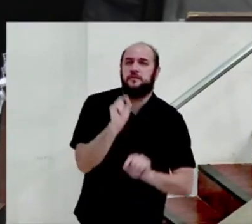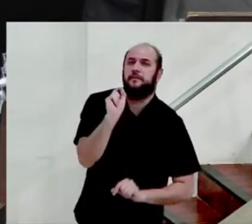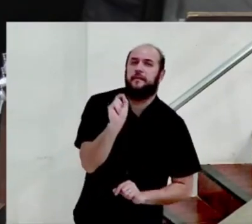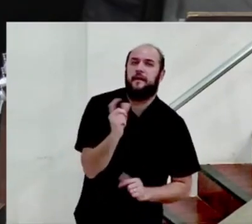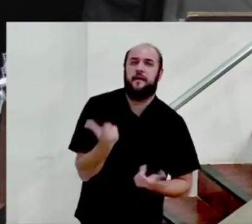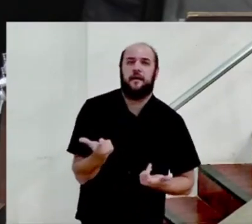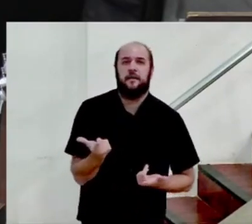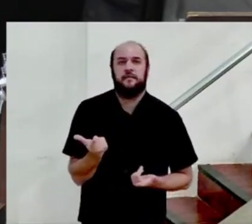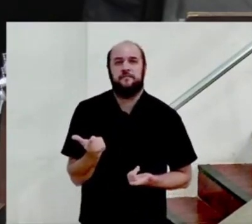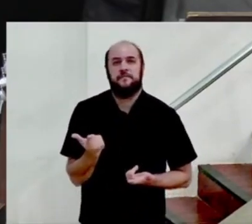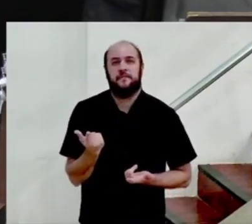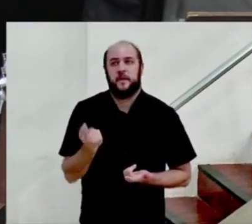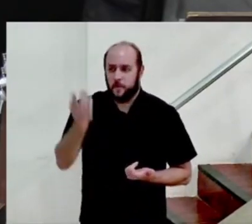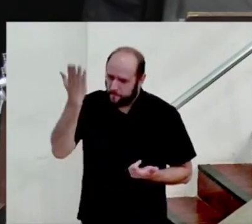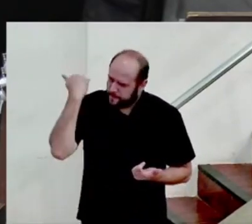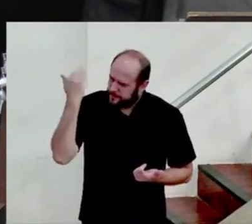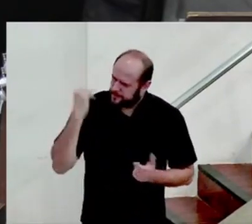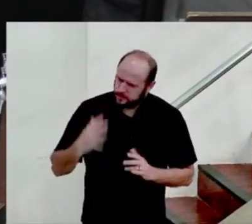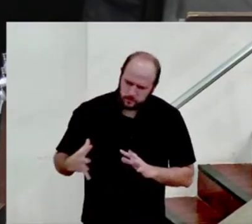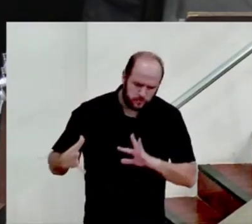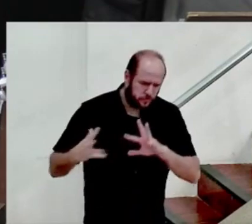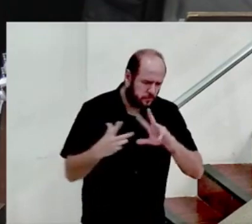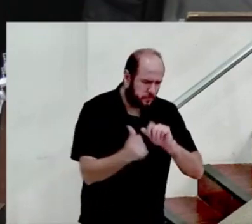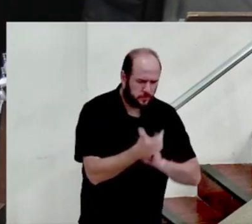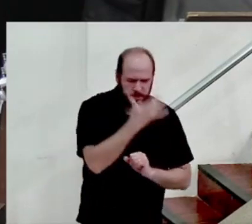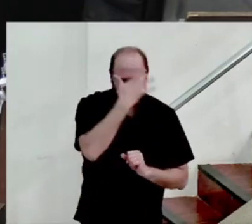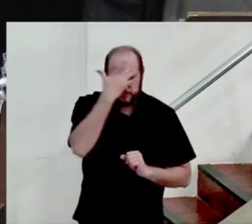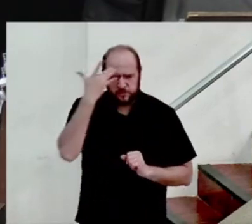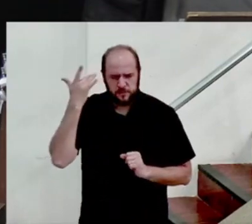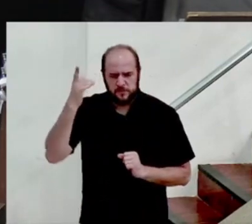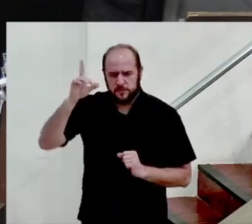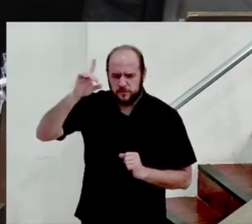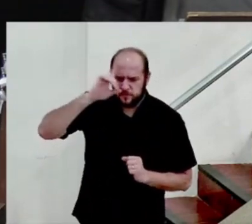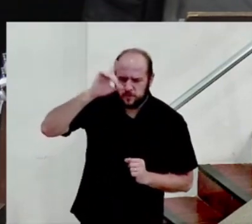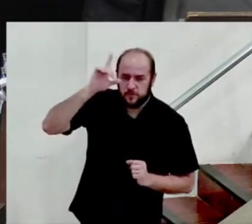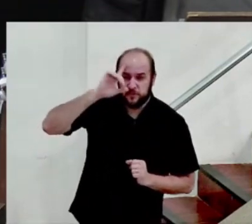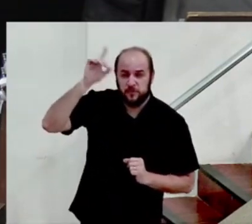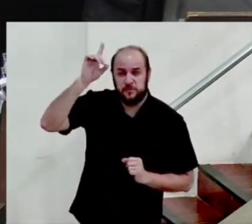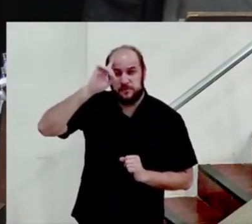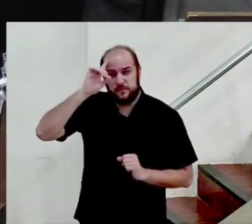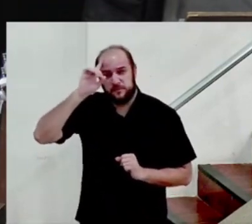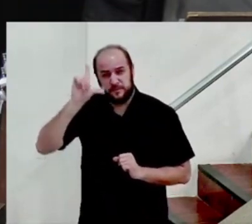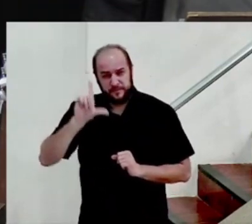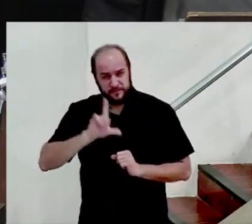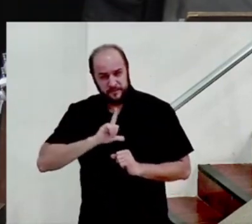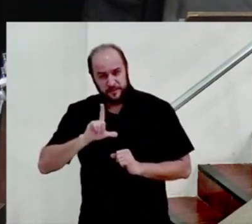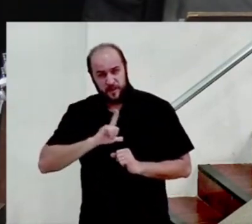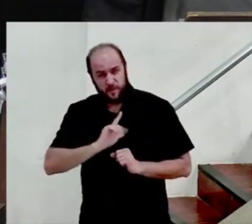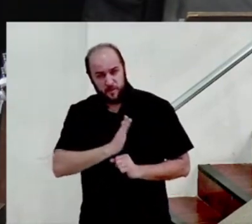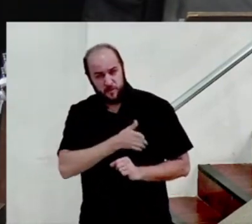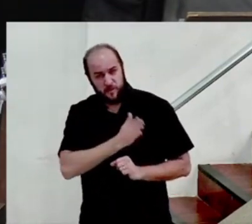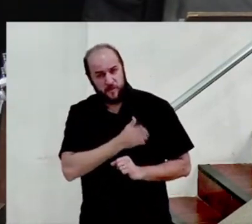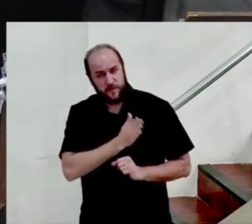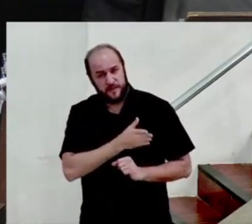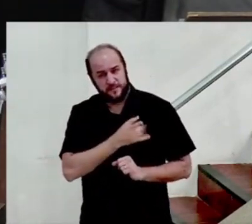naquela época todas as pessoas, todos os dias, tinham em seu coração todos os pensamentos